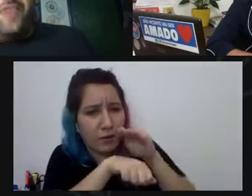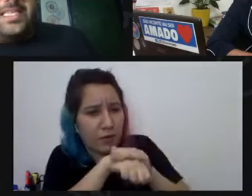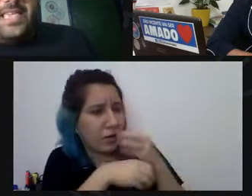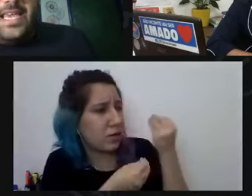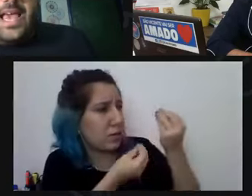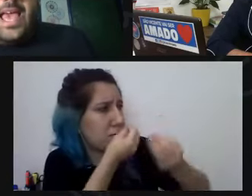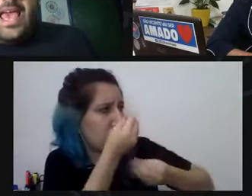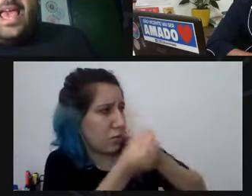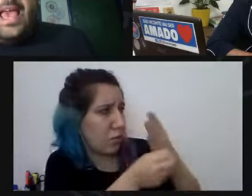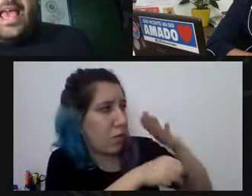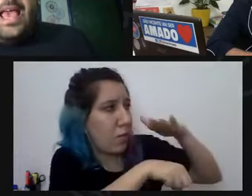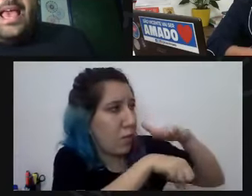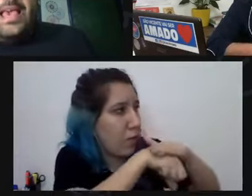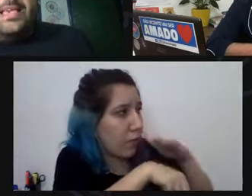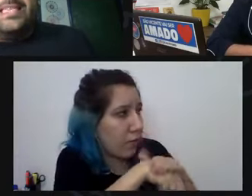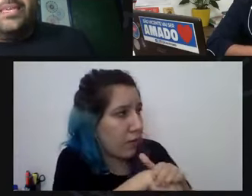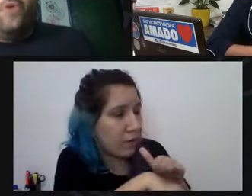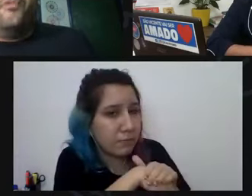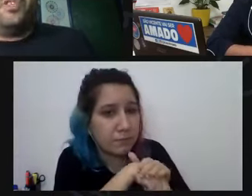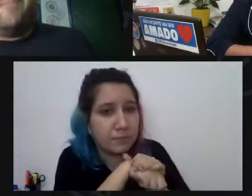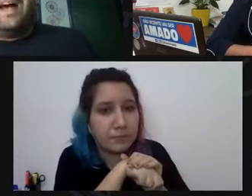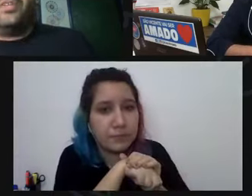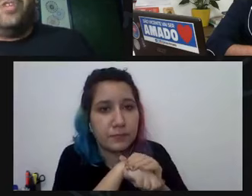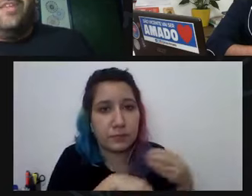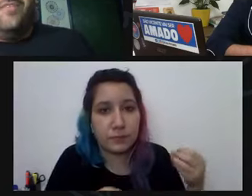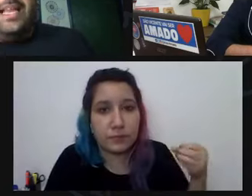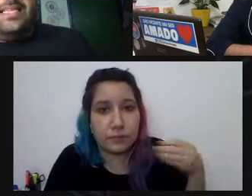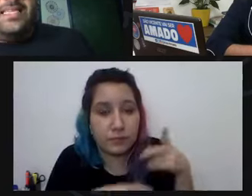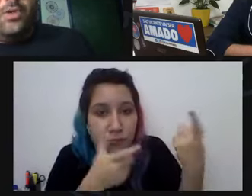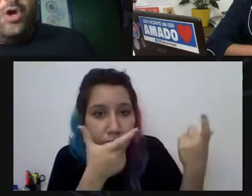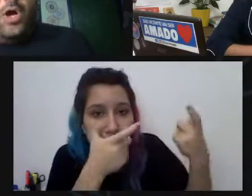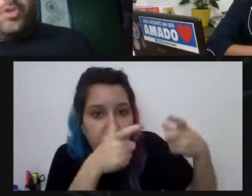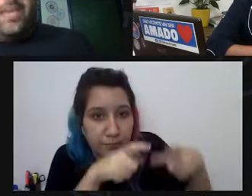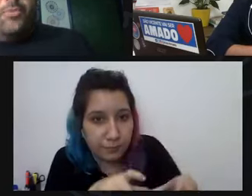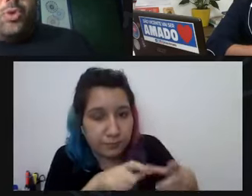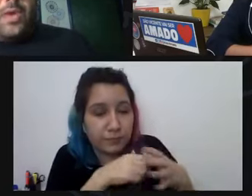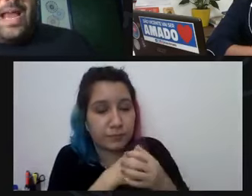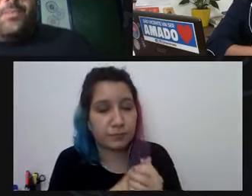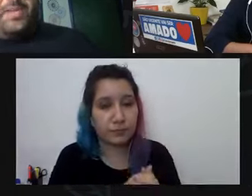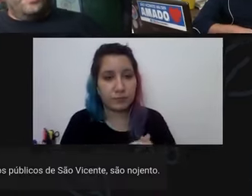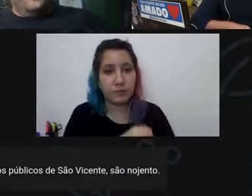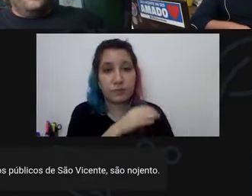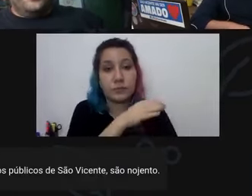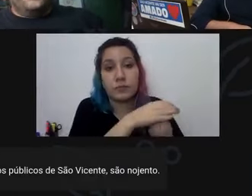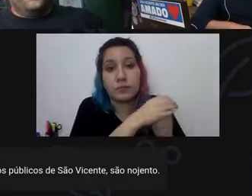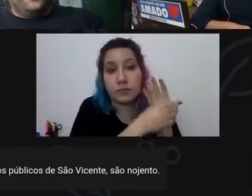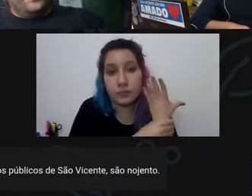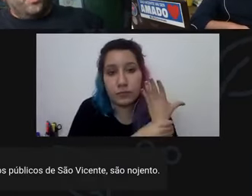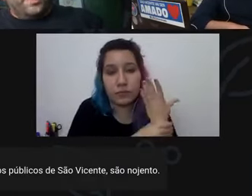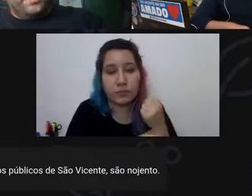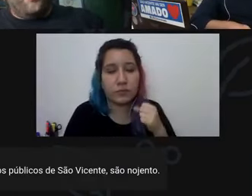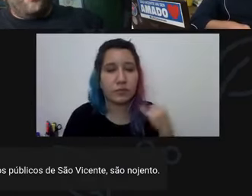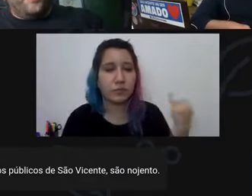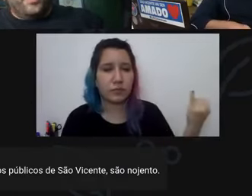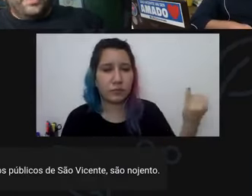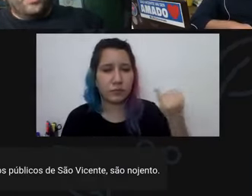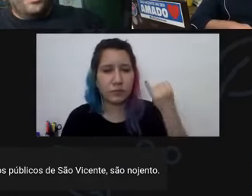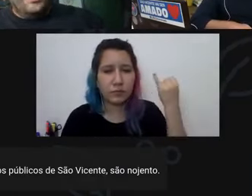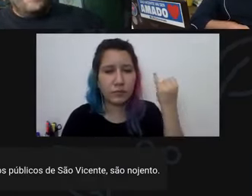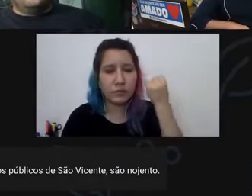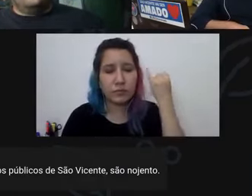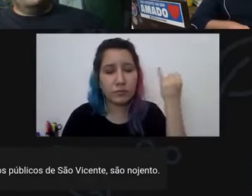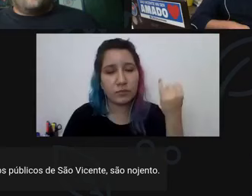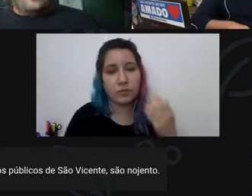iremos fazer esse novo espaço de revitalização. Porque é muito claro para a gente, tem a questão da segurança envolvida